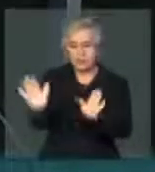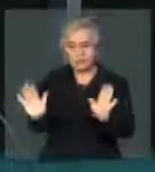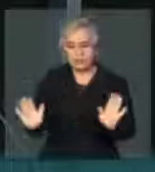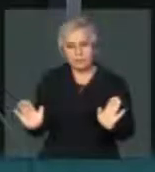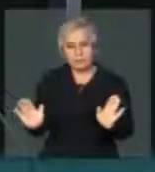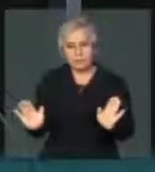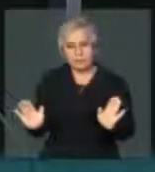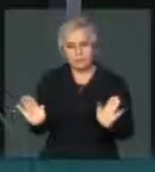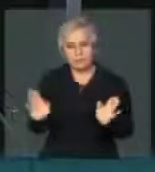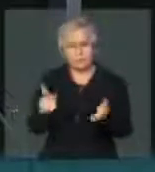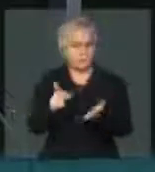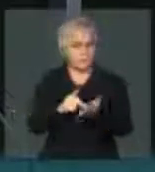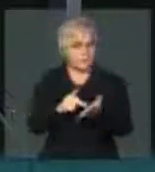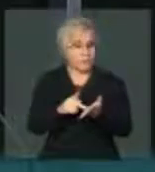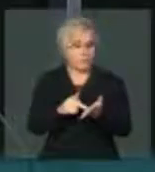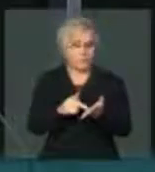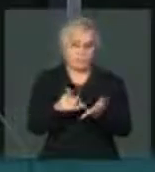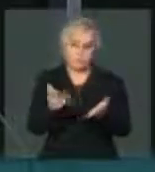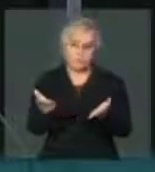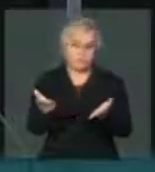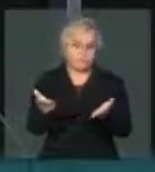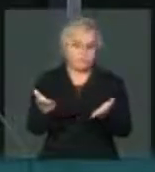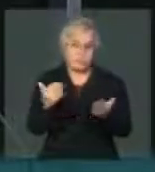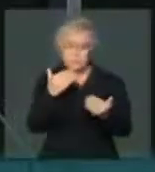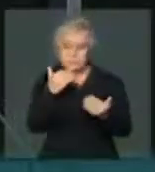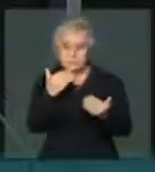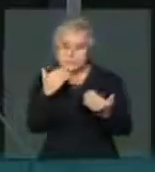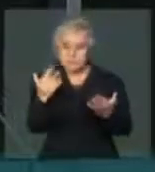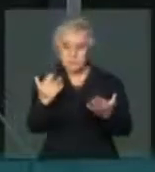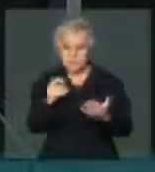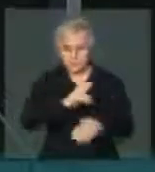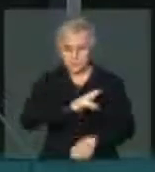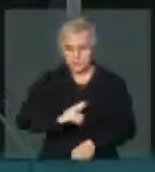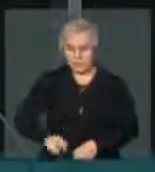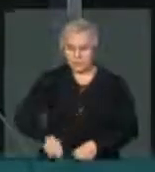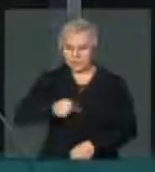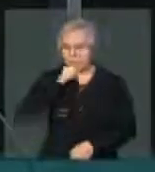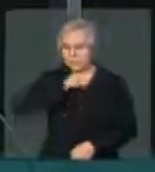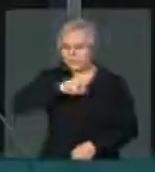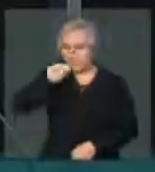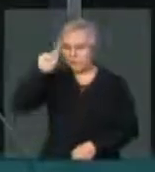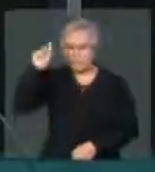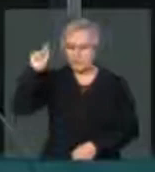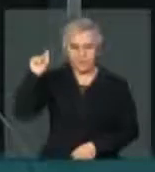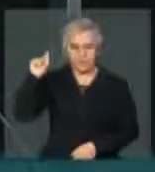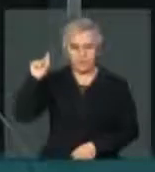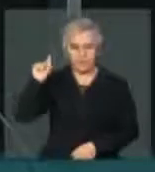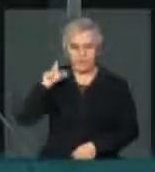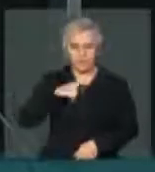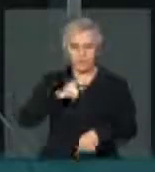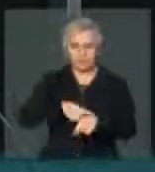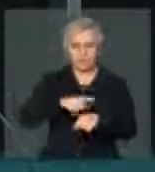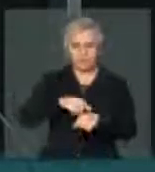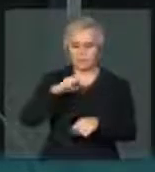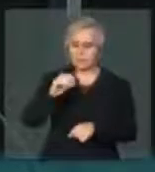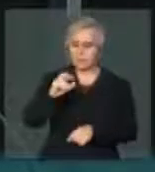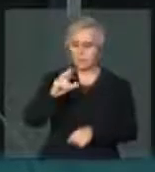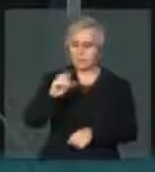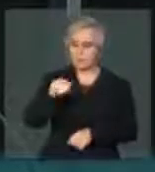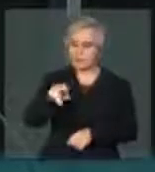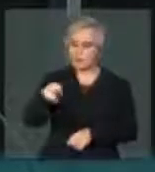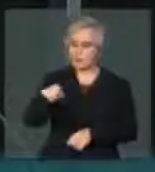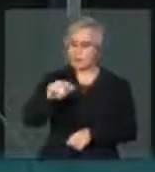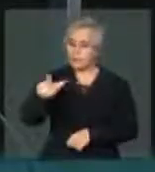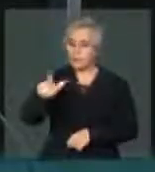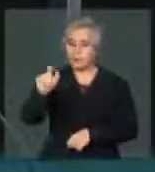infelizmente, não confirma isso. Na República Velha do Brasil, também chamada de República dos Coronéis, o que